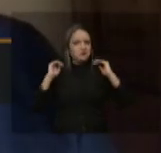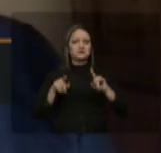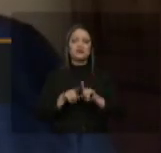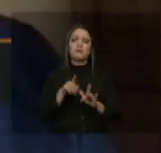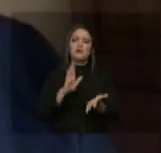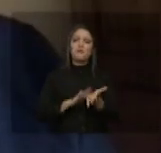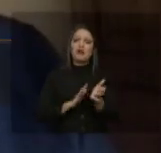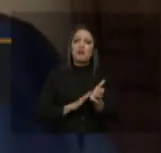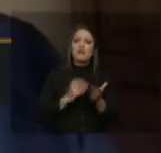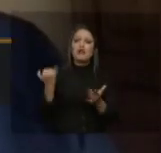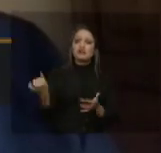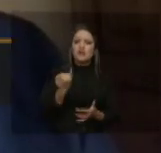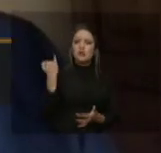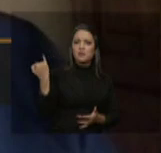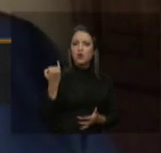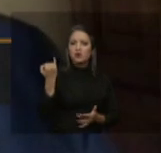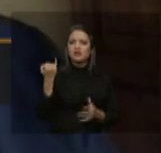importância